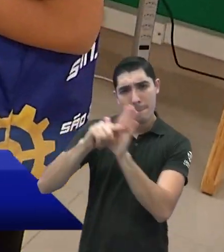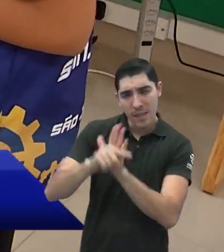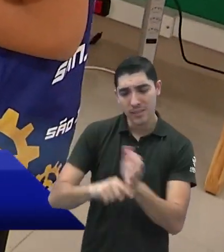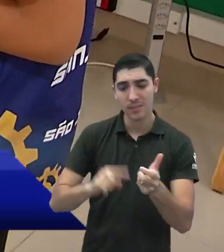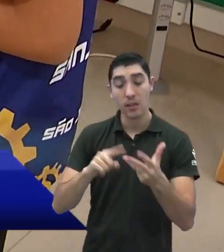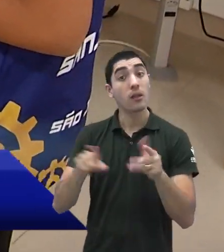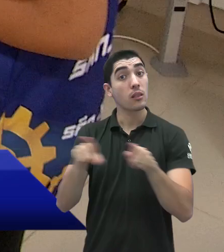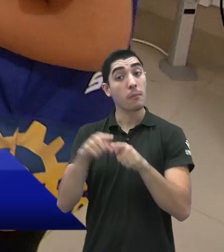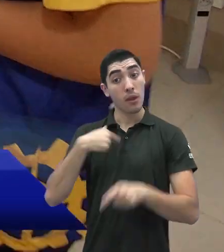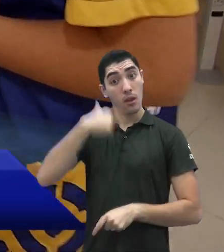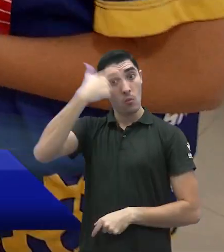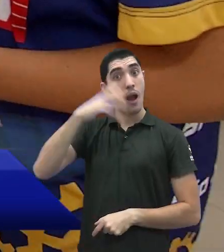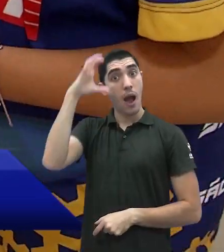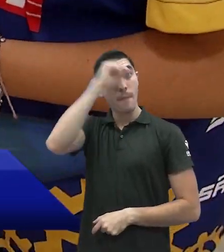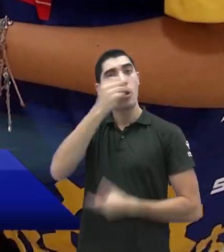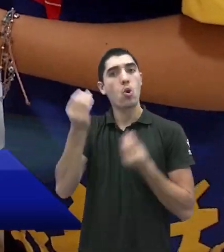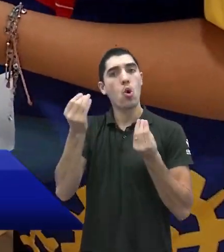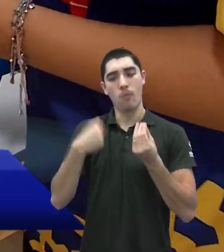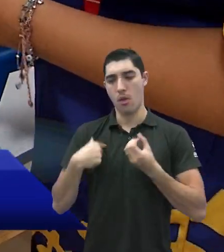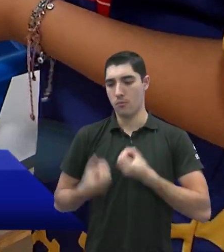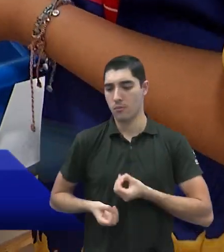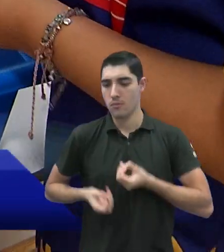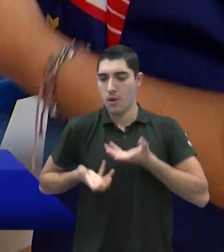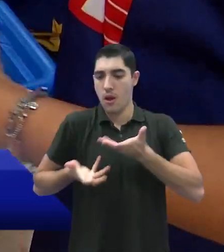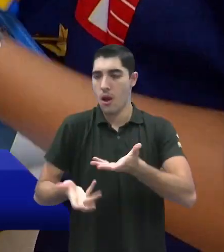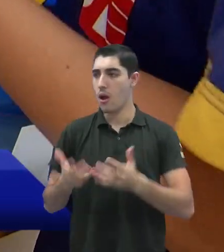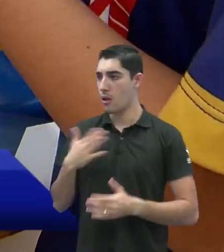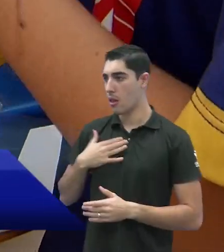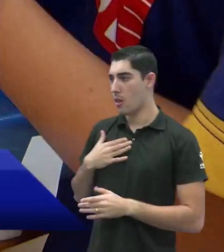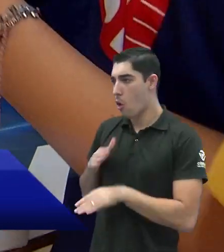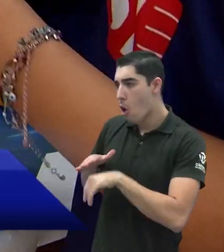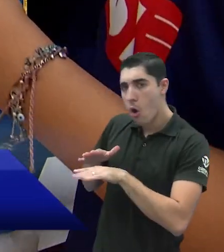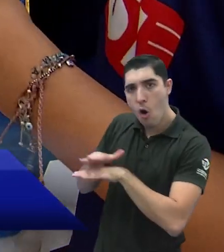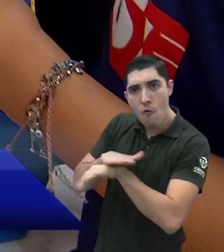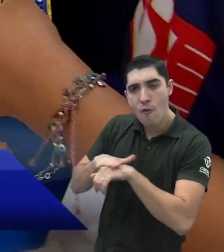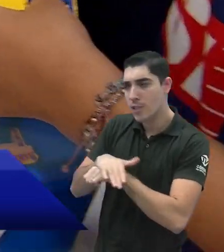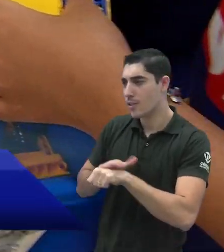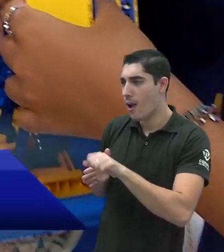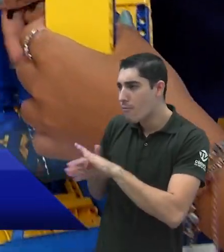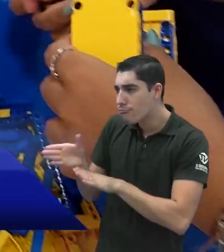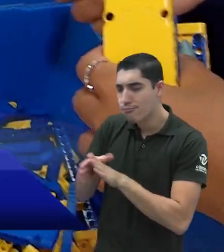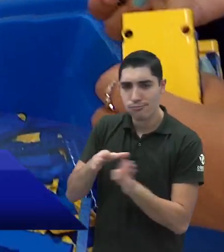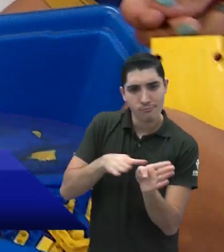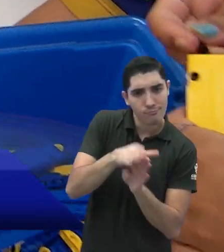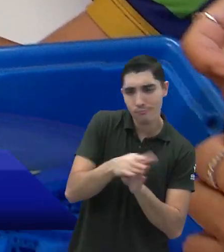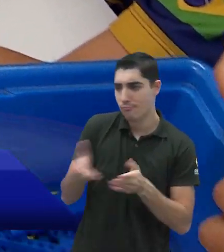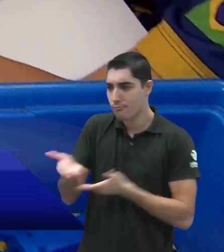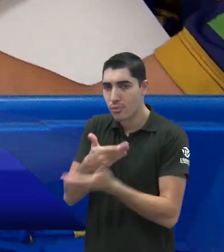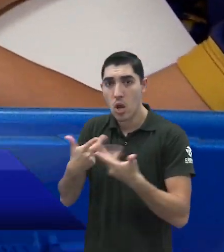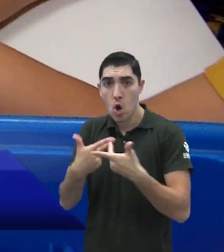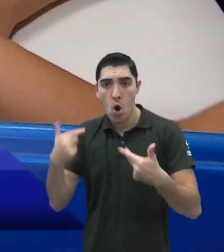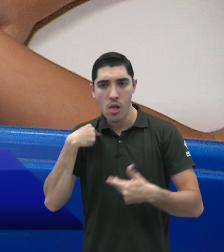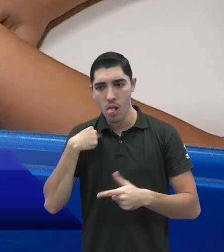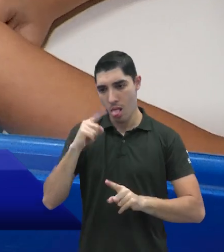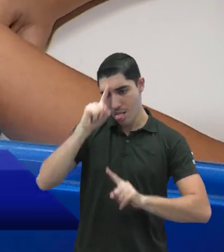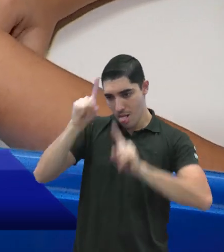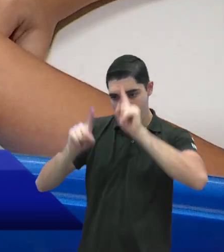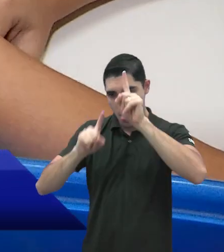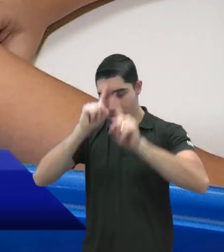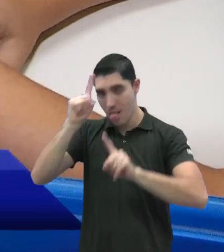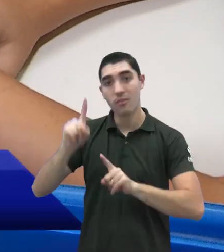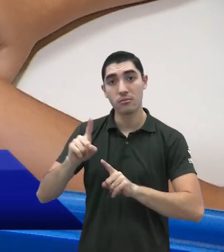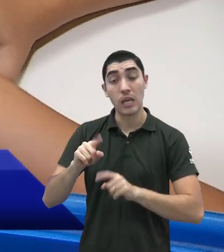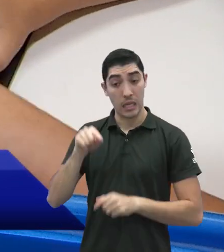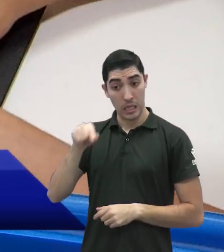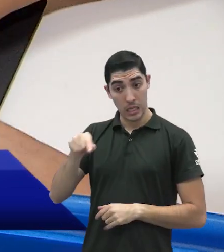de engenharia, a fazer pesquisas, até como me expressar de uma forma mais eficaz, sabe? De passar as ideias, de vender as coisas que eu